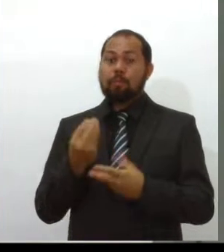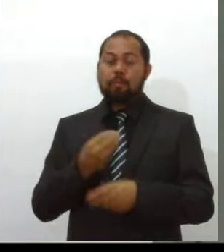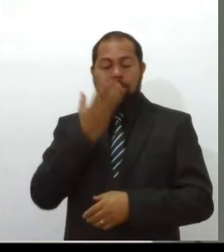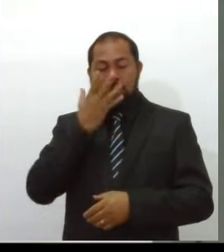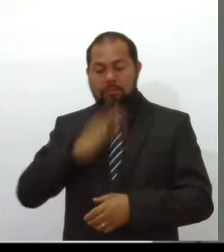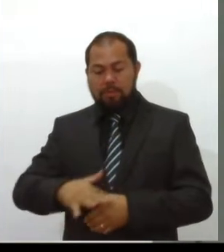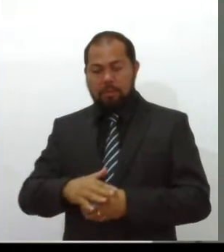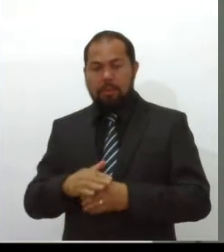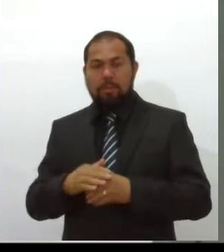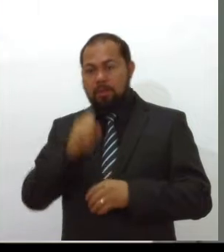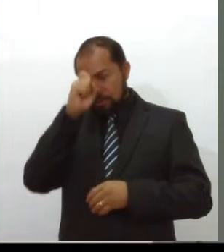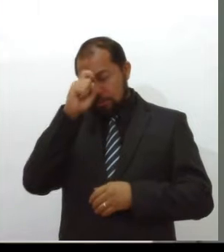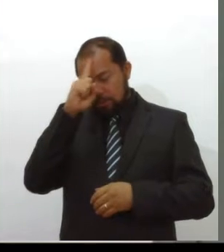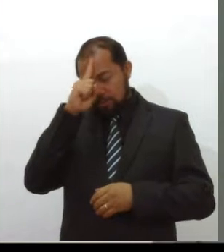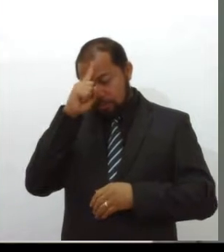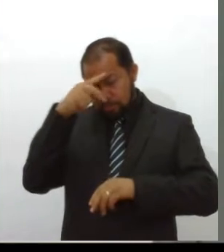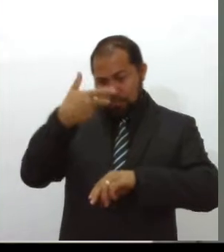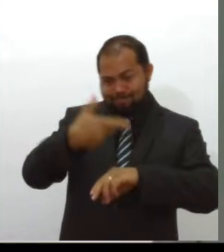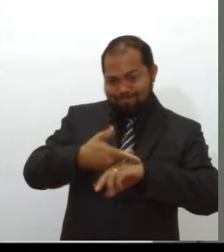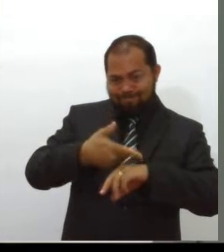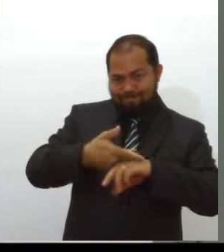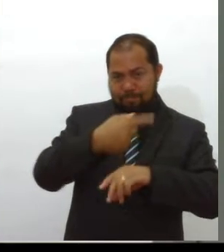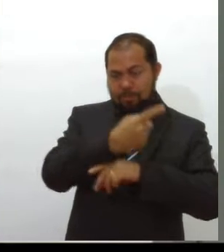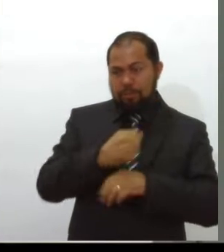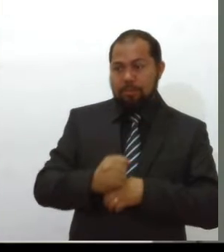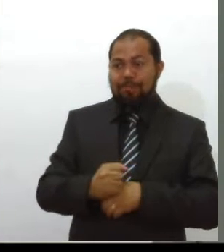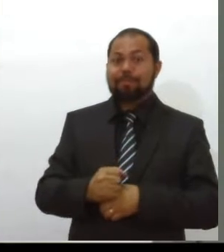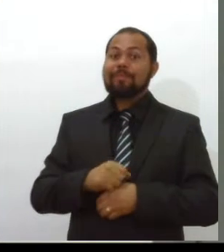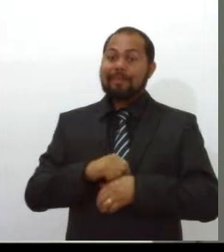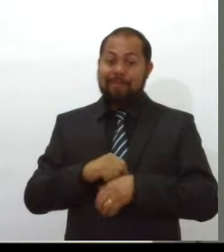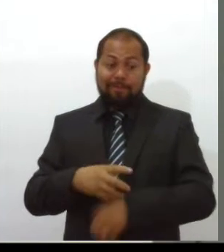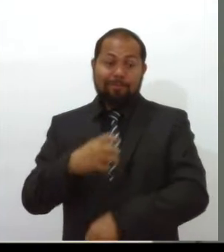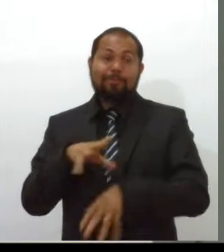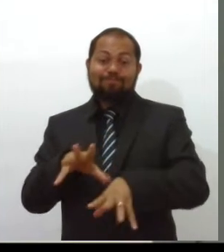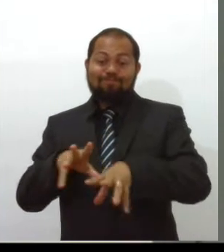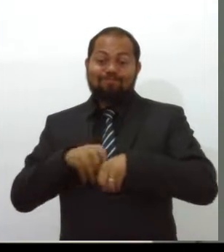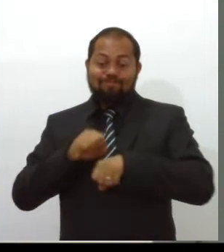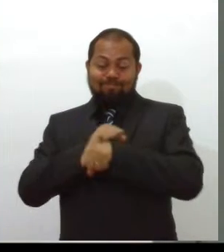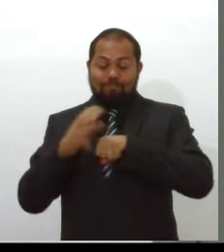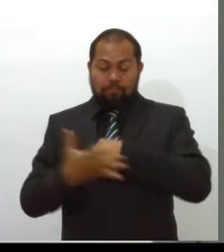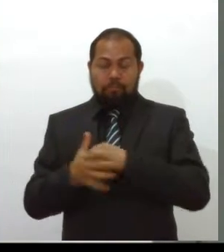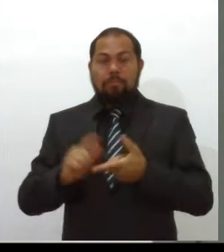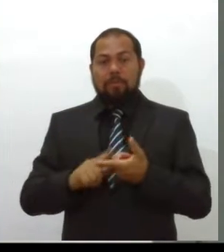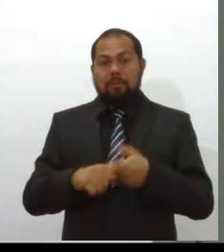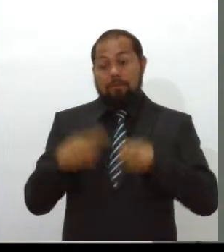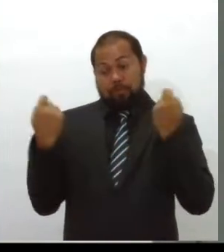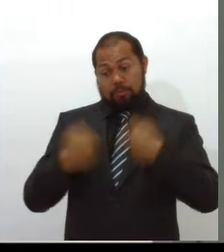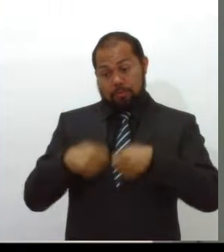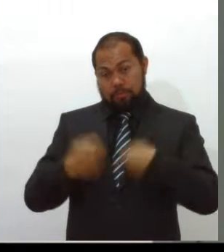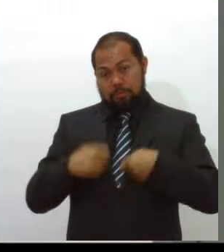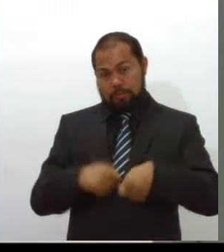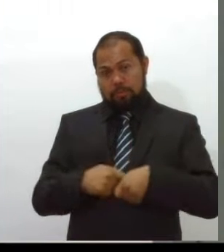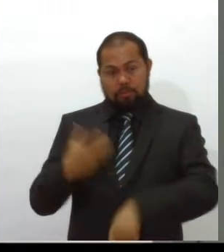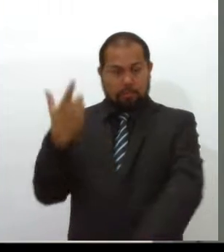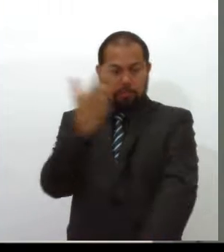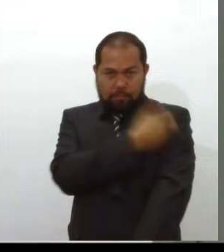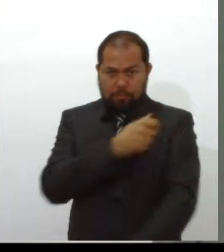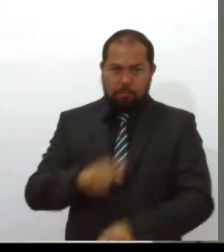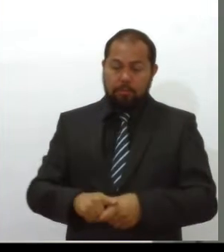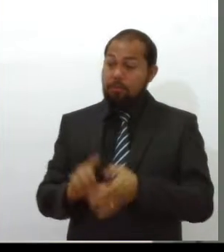de Covid. Então é extremamente importante que os pais entendam essa necessidade da vacinação, que autorizem as suas crianças a serem